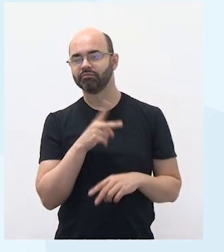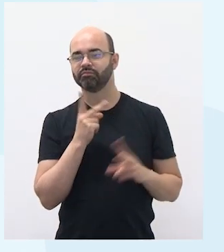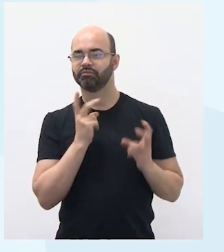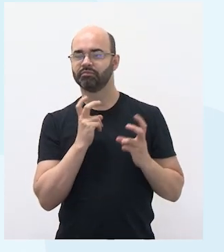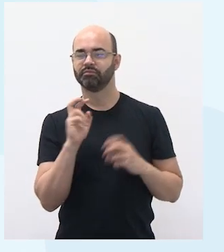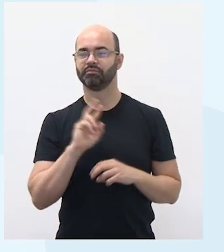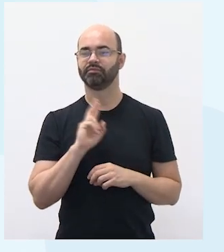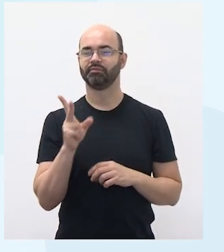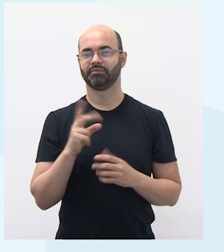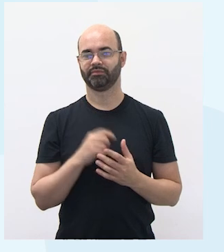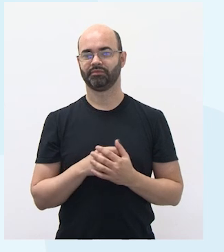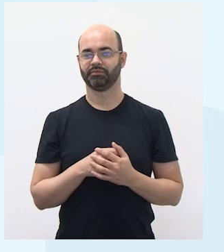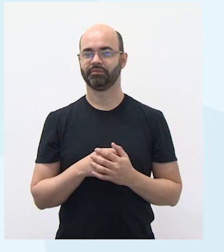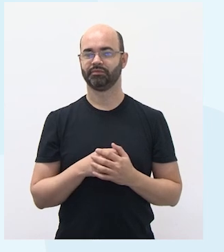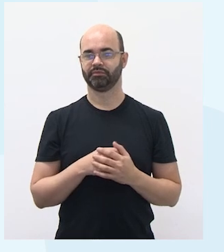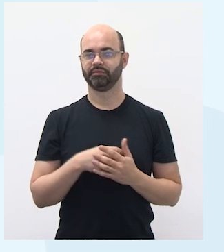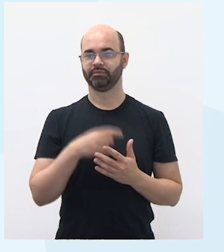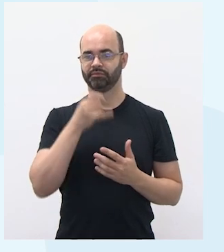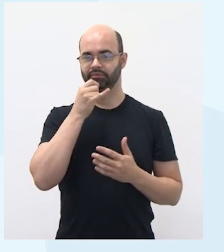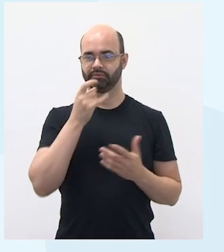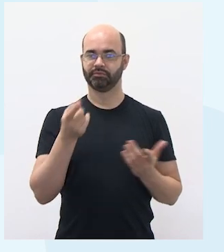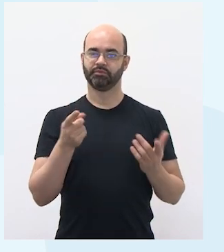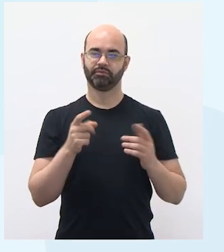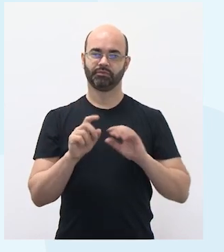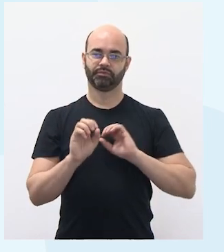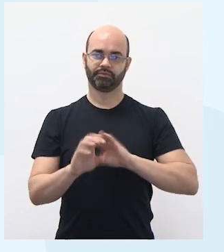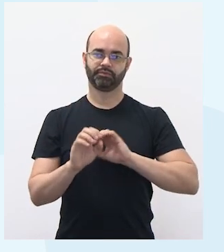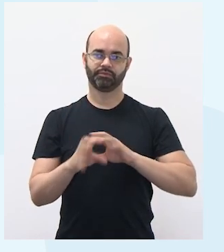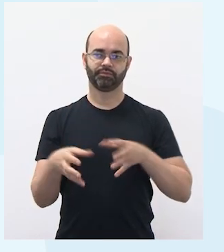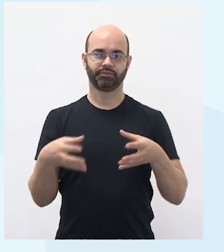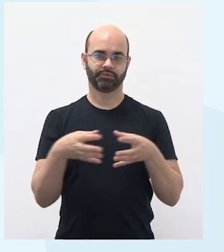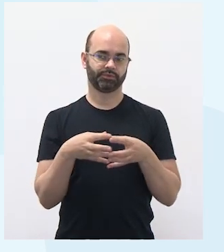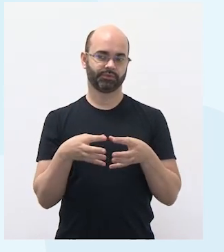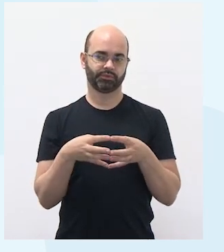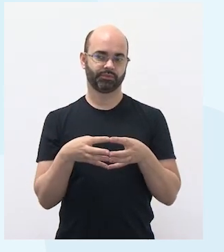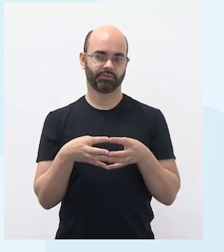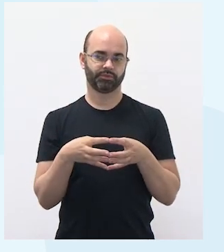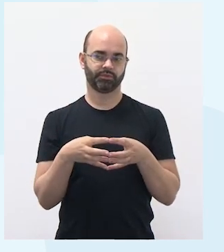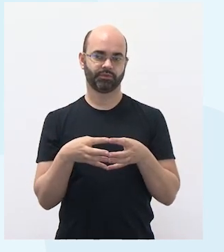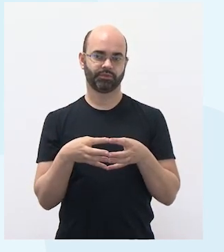a educação das relações étnico-raciais,